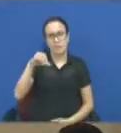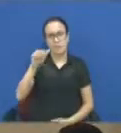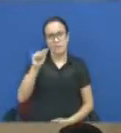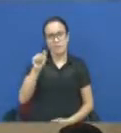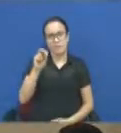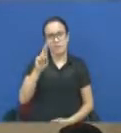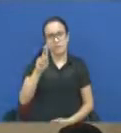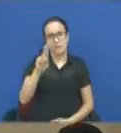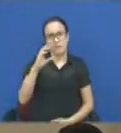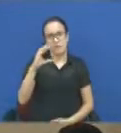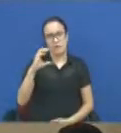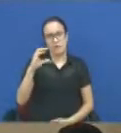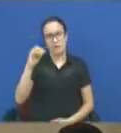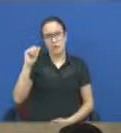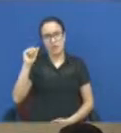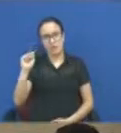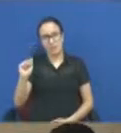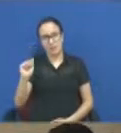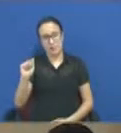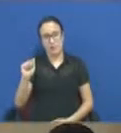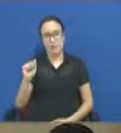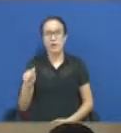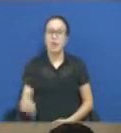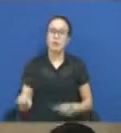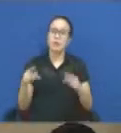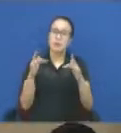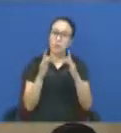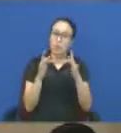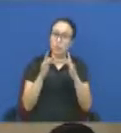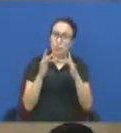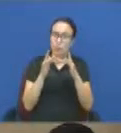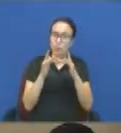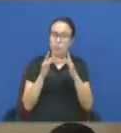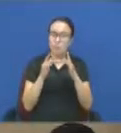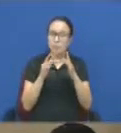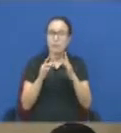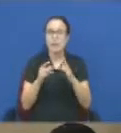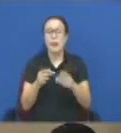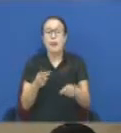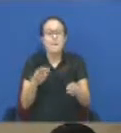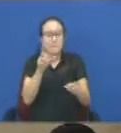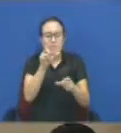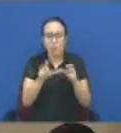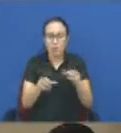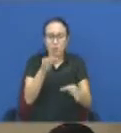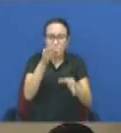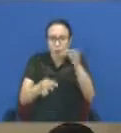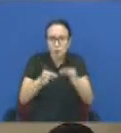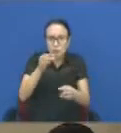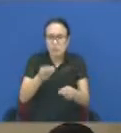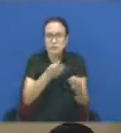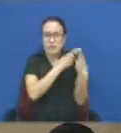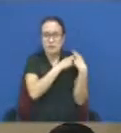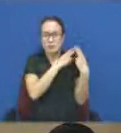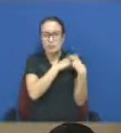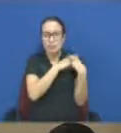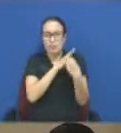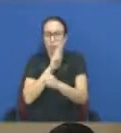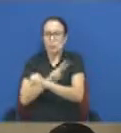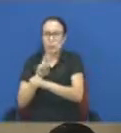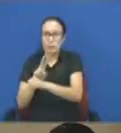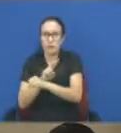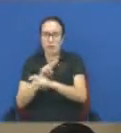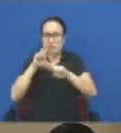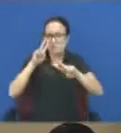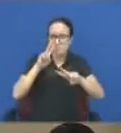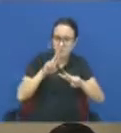juizado especial civil e criminal, bem como o setor técnico e da outras providências, necessita